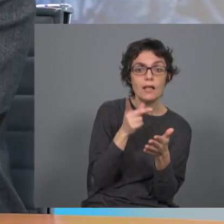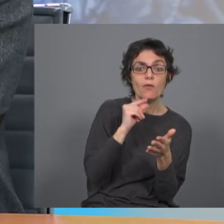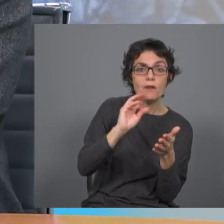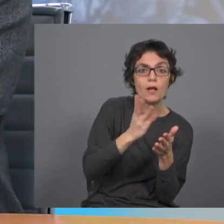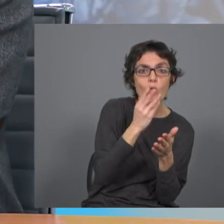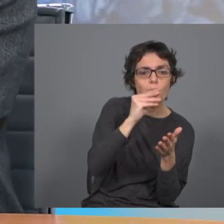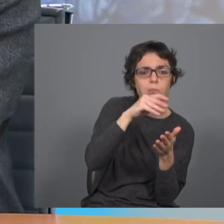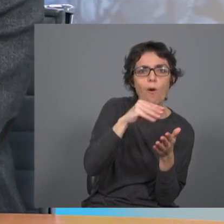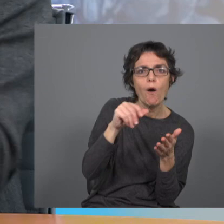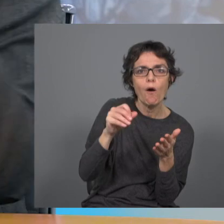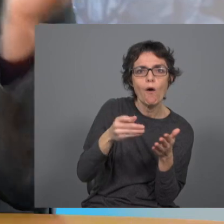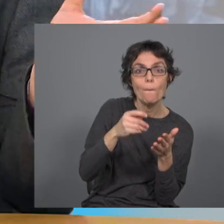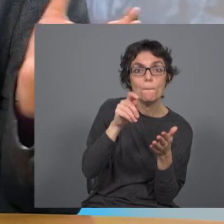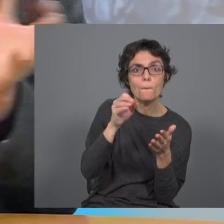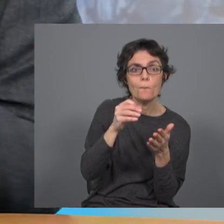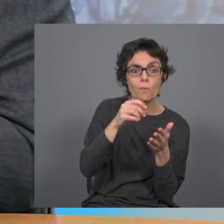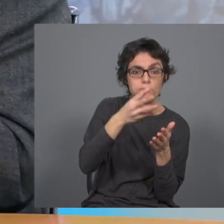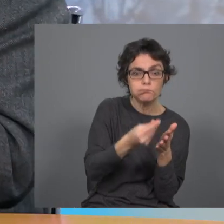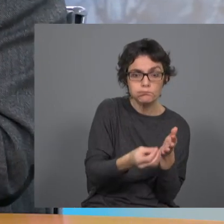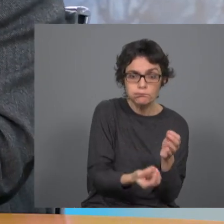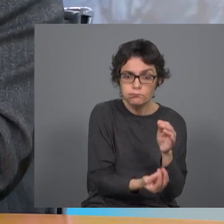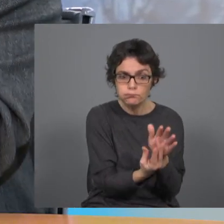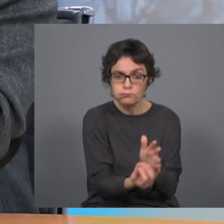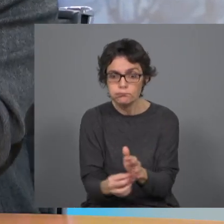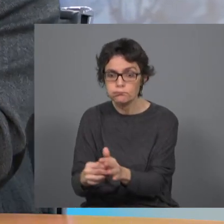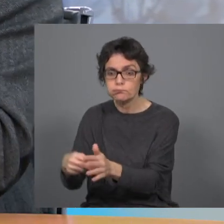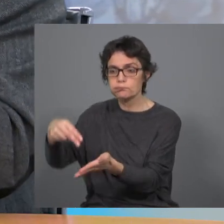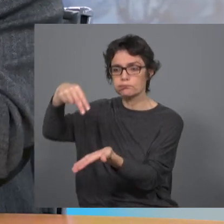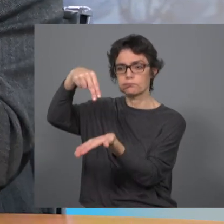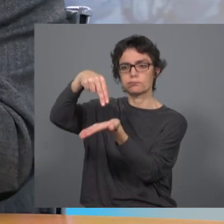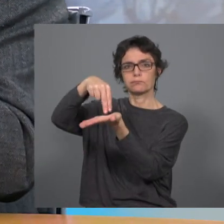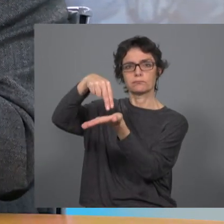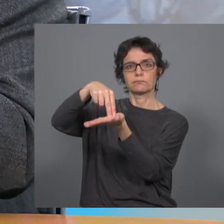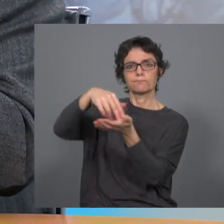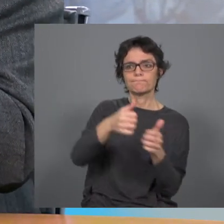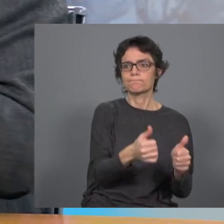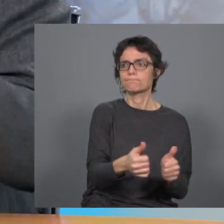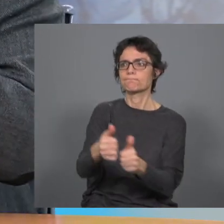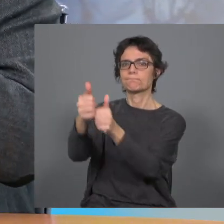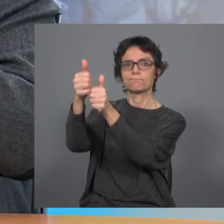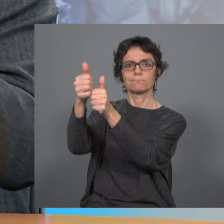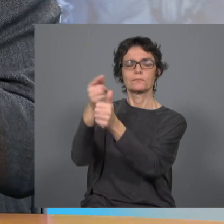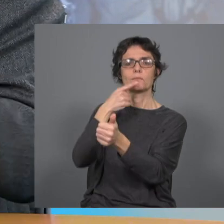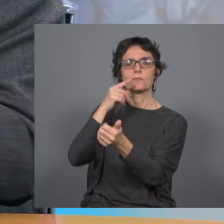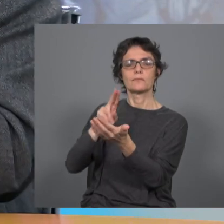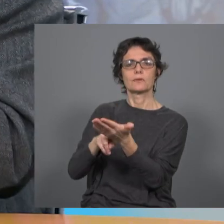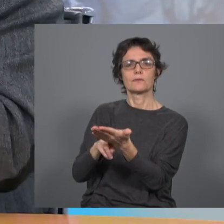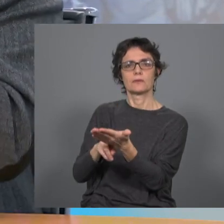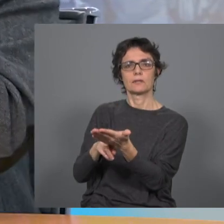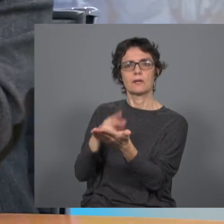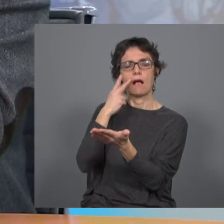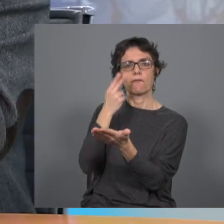usar essa linguagem forte, repito, que herdamos do livro do Gênesis, mas que Orígenes, e de alguma maneira, o Evangelho próprio